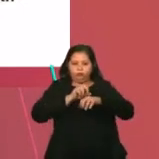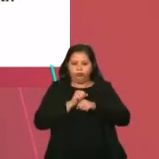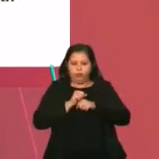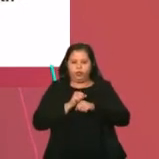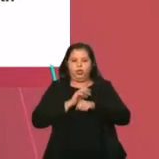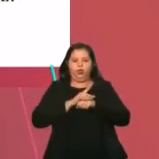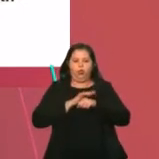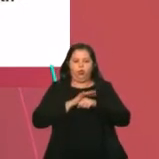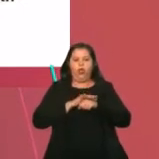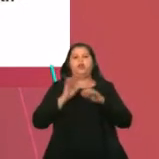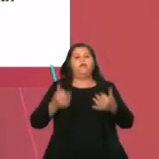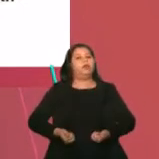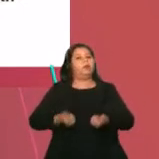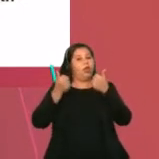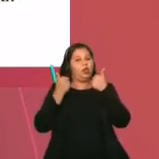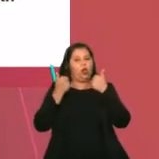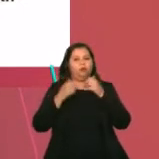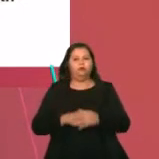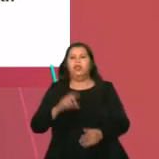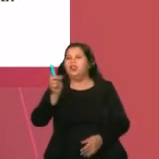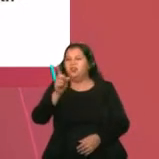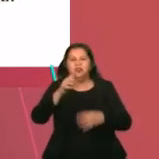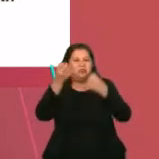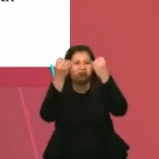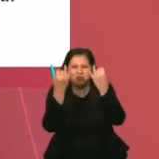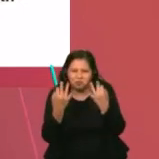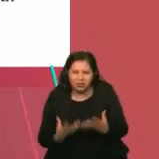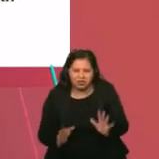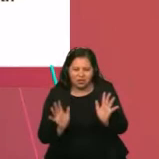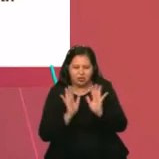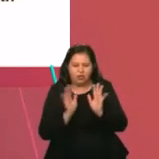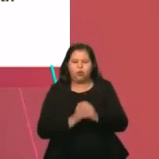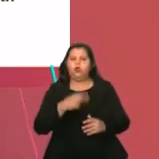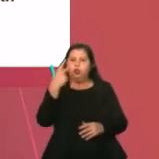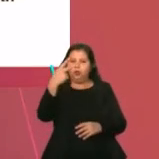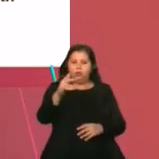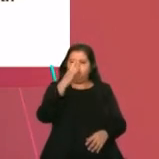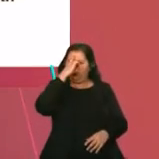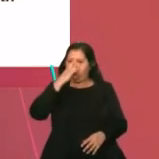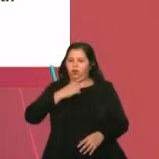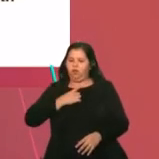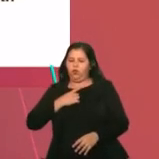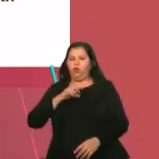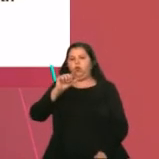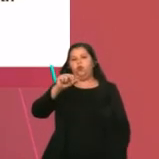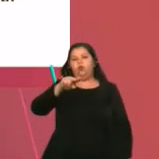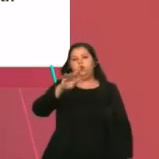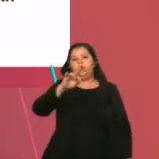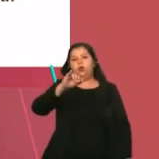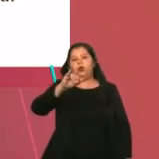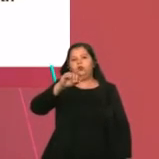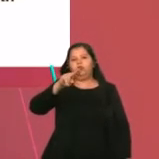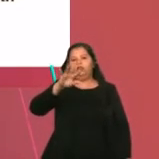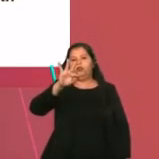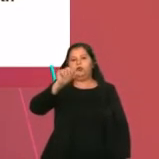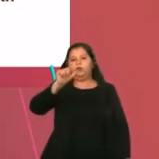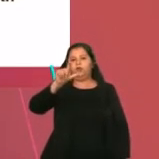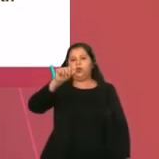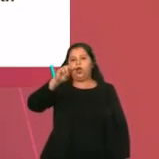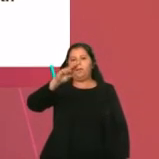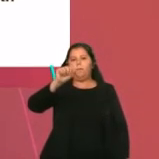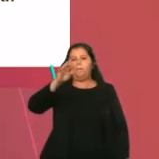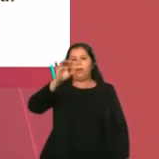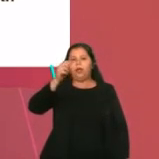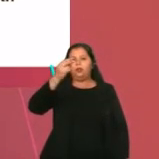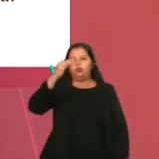melhor no vou entrar muito e fisiologia mas se o teu perfil é anti-inflamatório é bom o seu perfil imunológico é muito